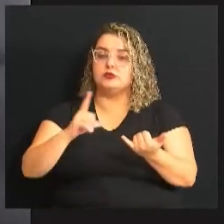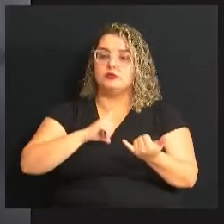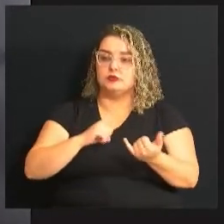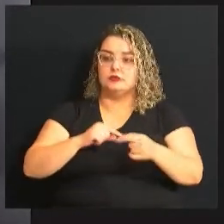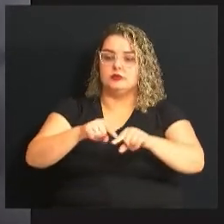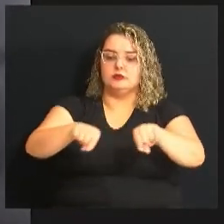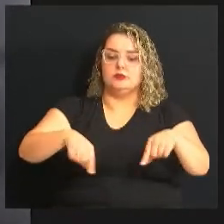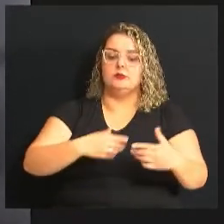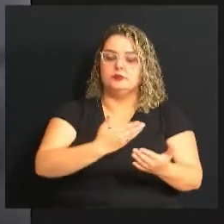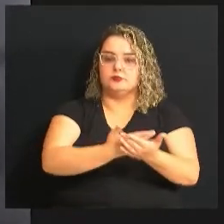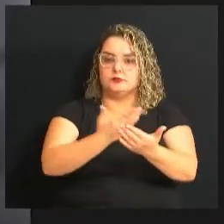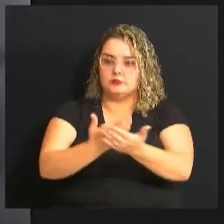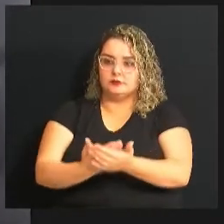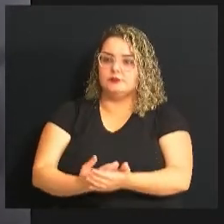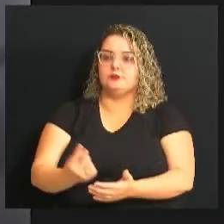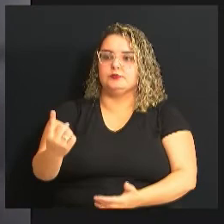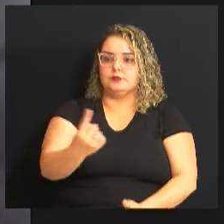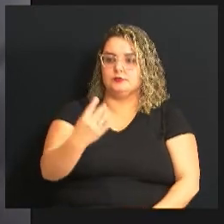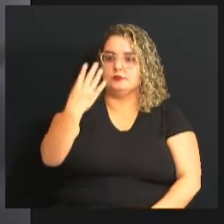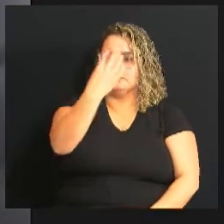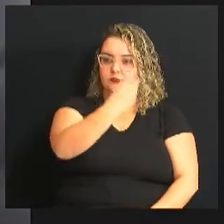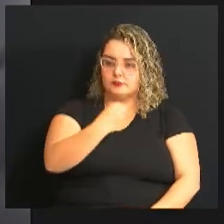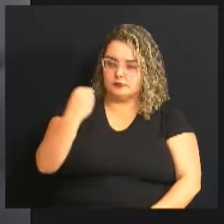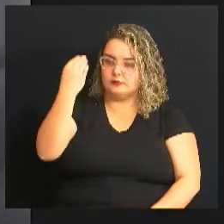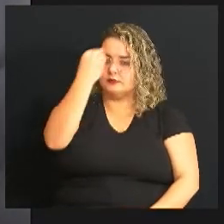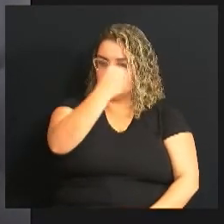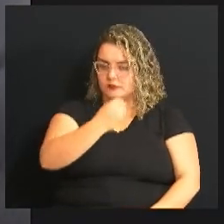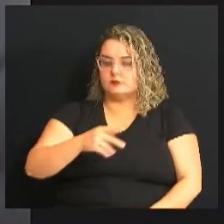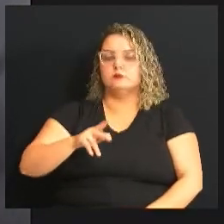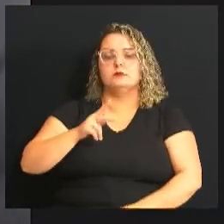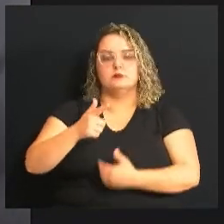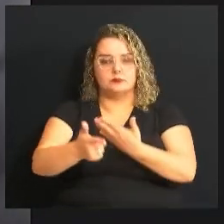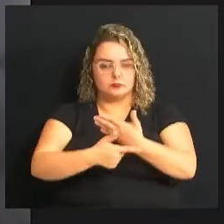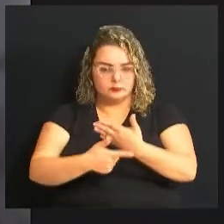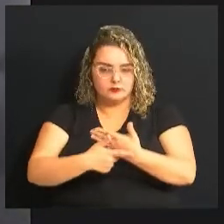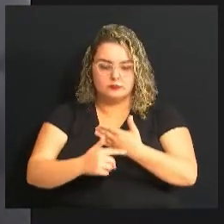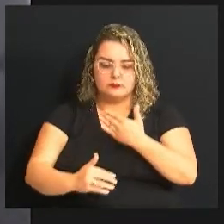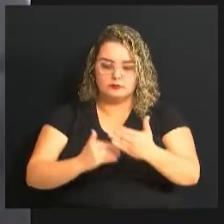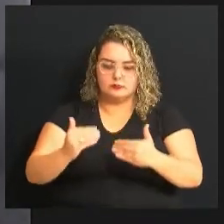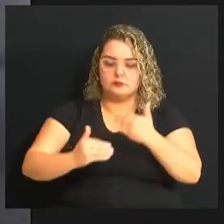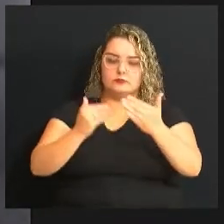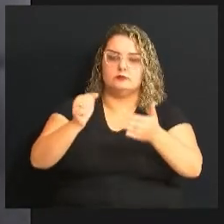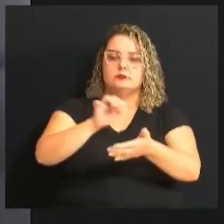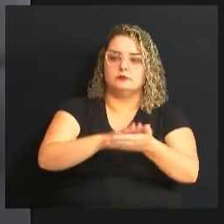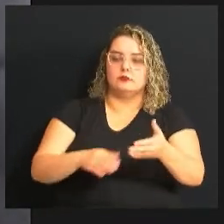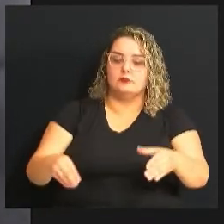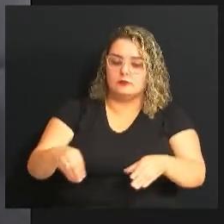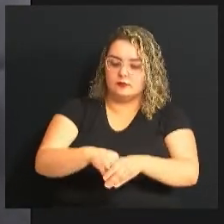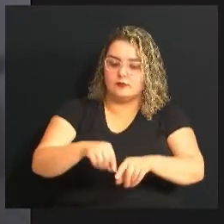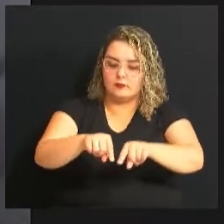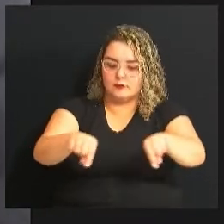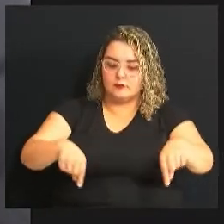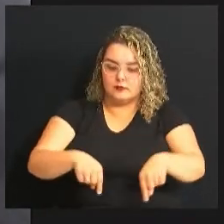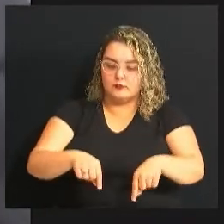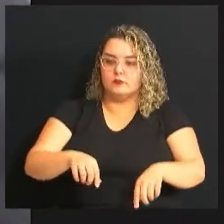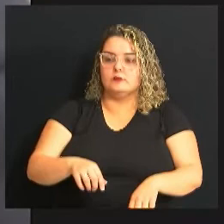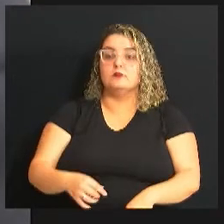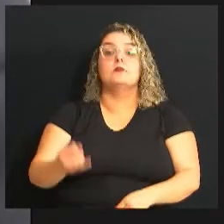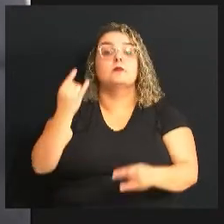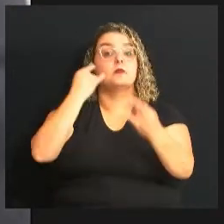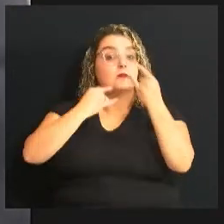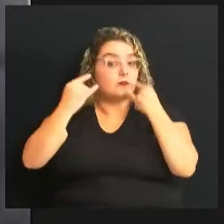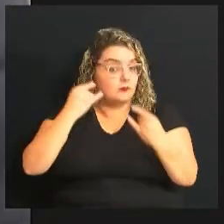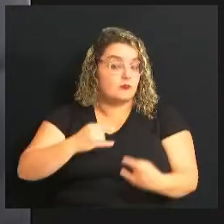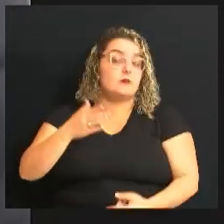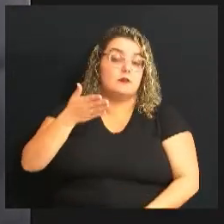aula, e o professor tem esse papel de desenvolver atividades dentro de sala de aula que sejam sedutoras para esse